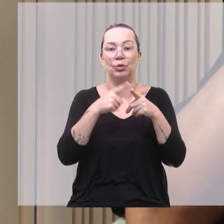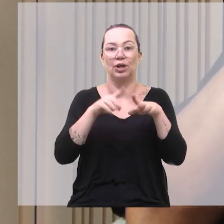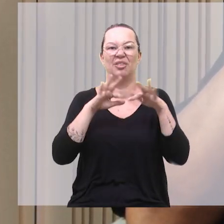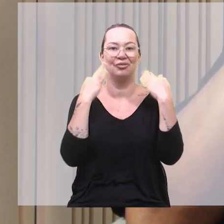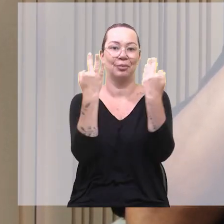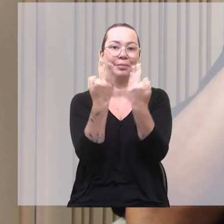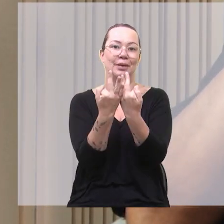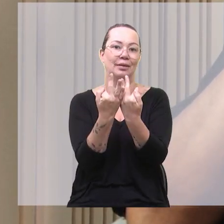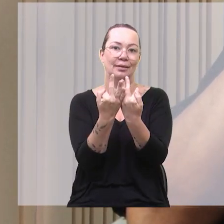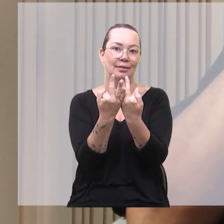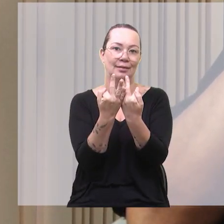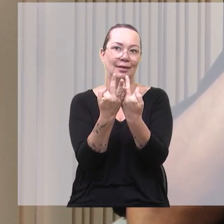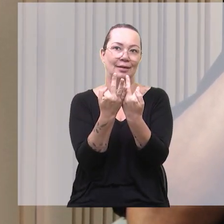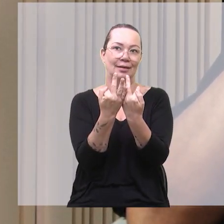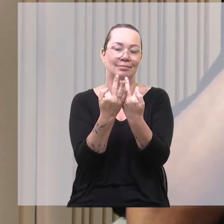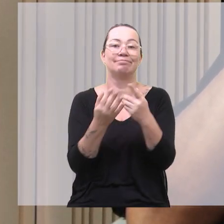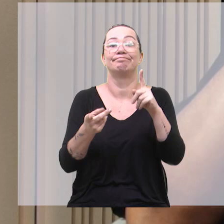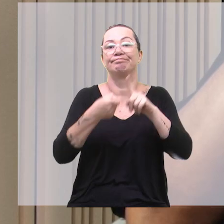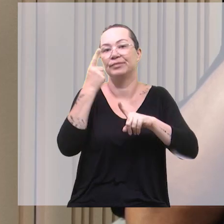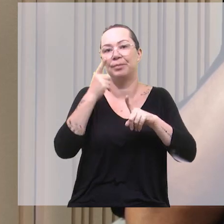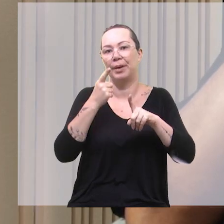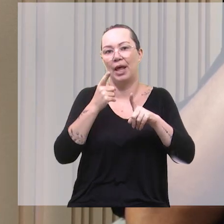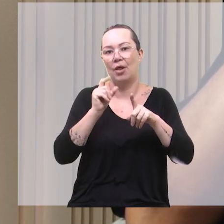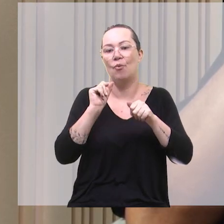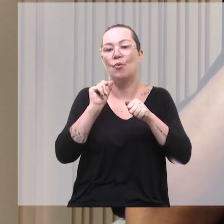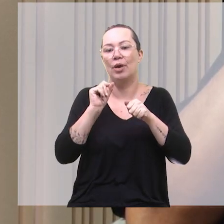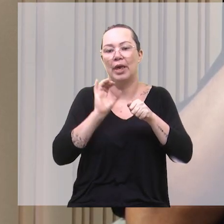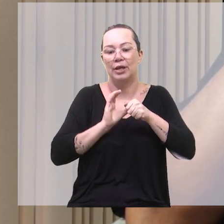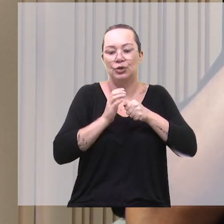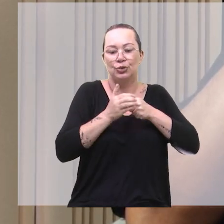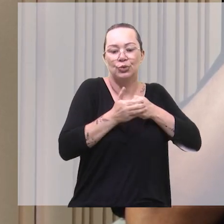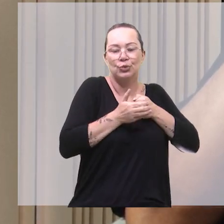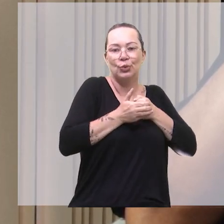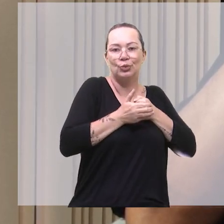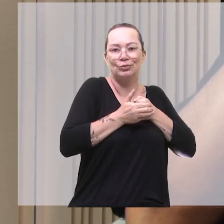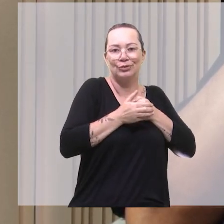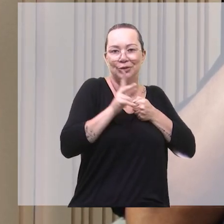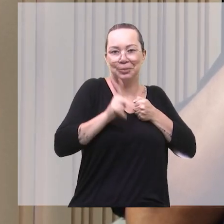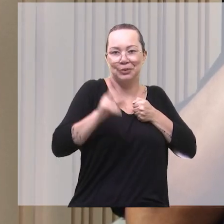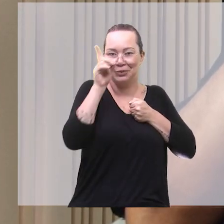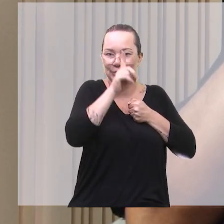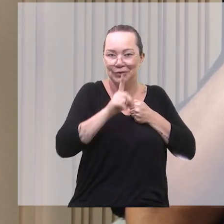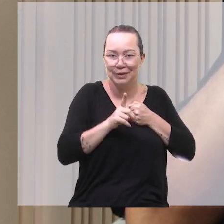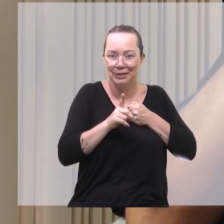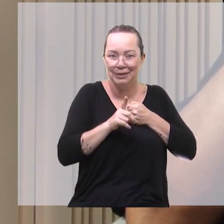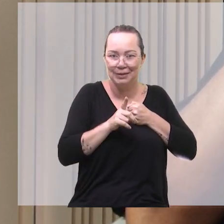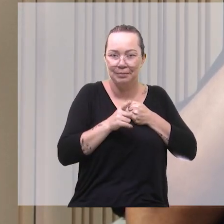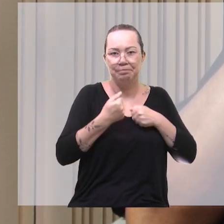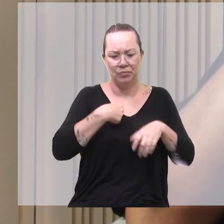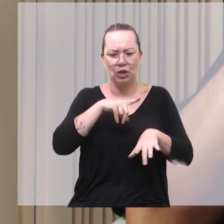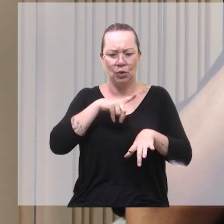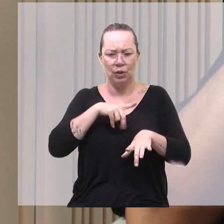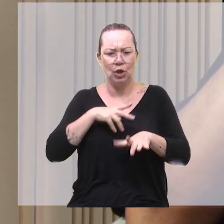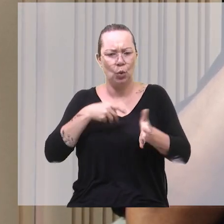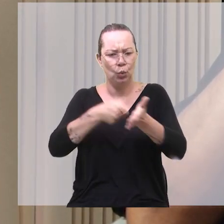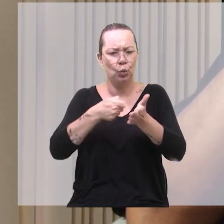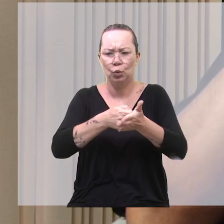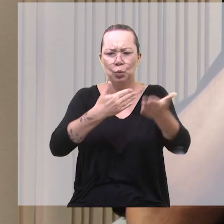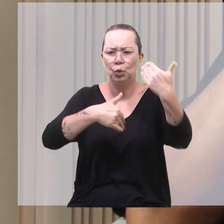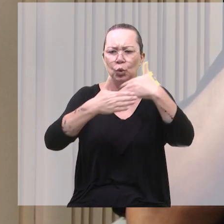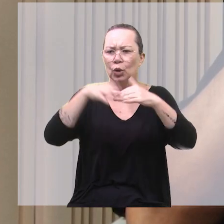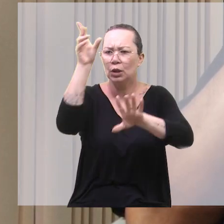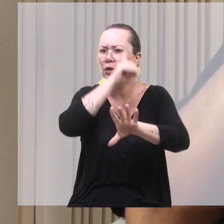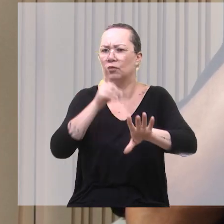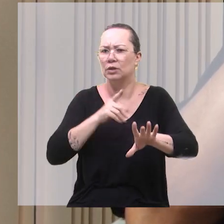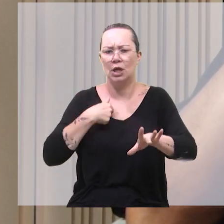a família são os primeiros a esconder o deficiente. São os primeiros. Eu tenho uma grande tese que eu luto por todas as